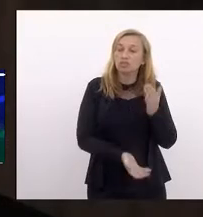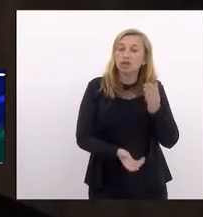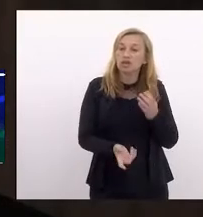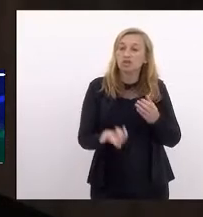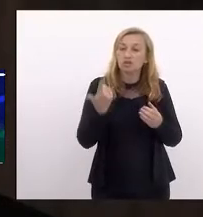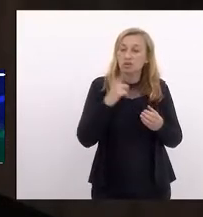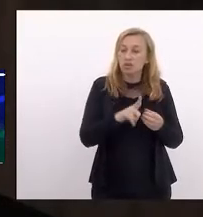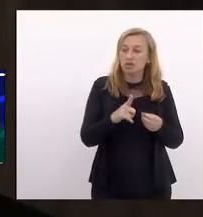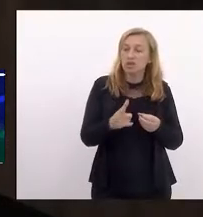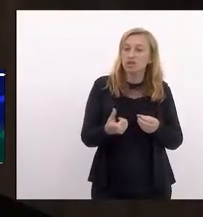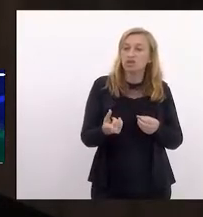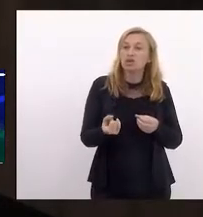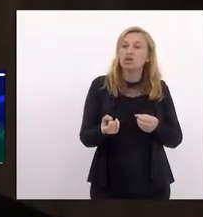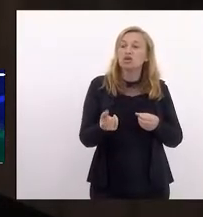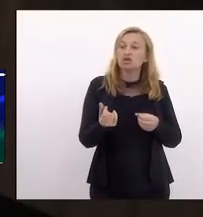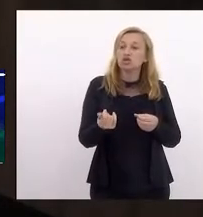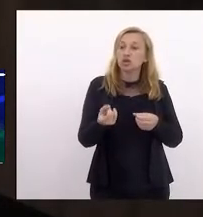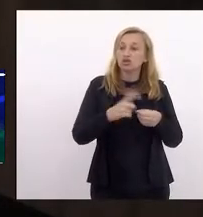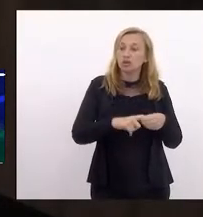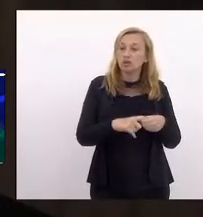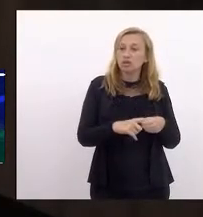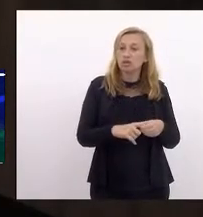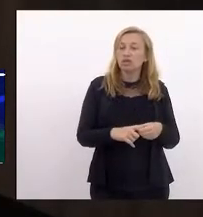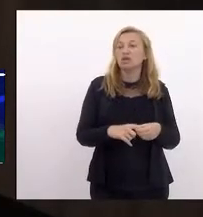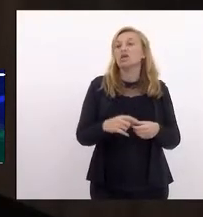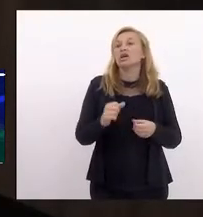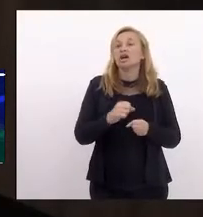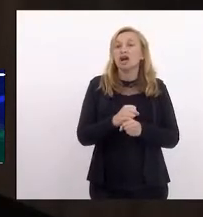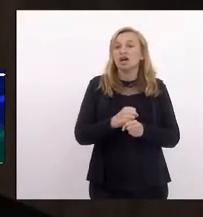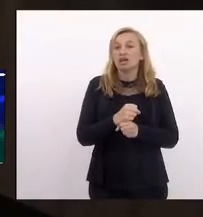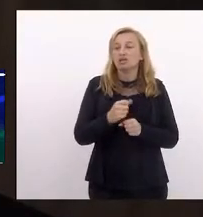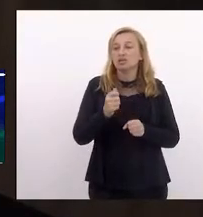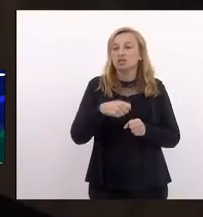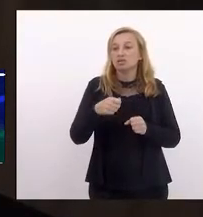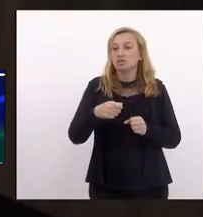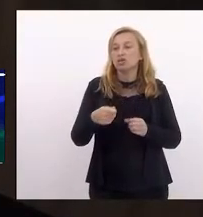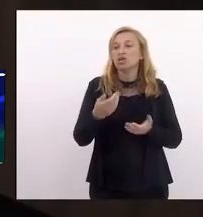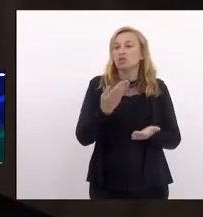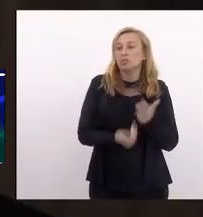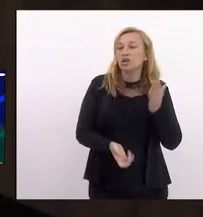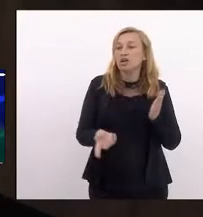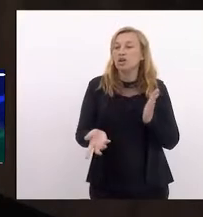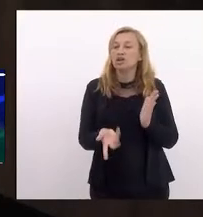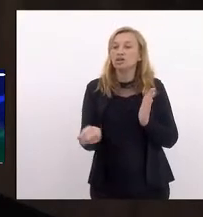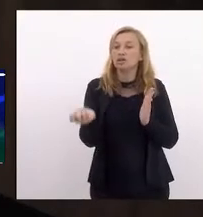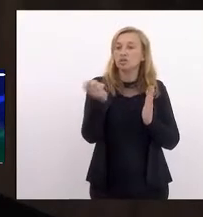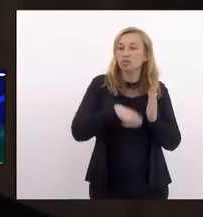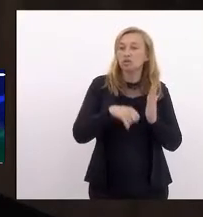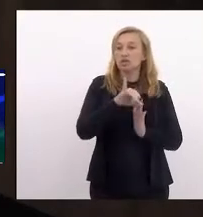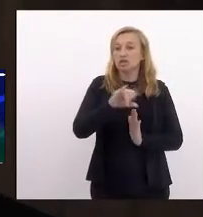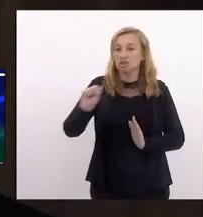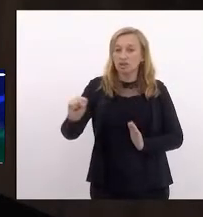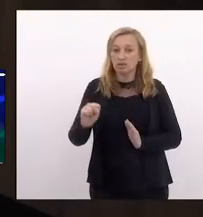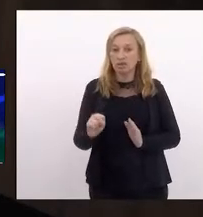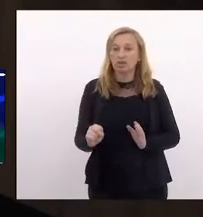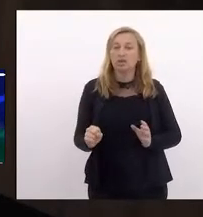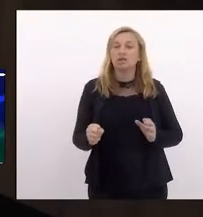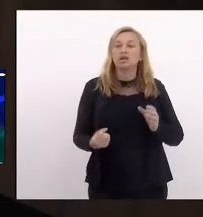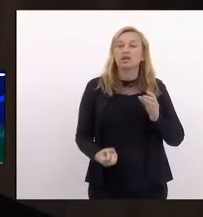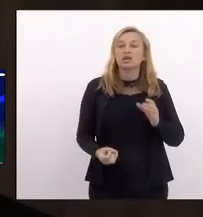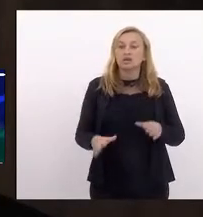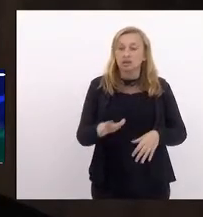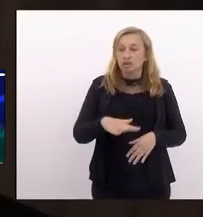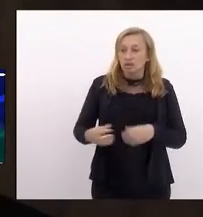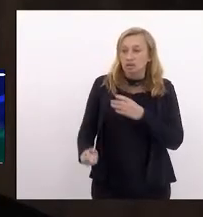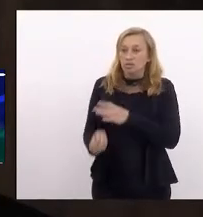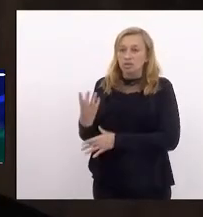anos entre receitas de rosas CPF e também de tributos de ICMS da cadeia produtiva